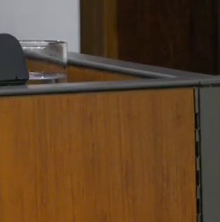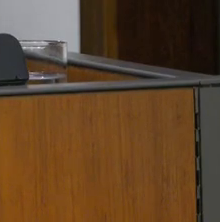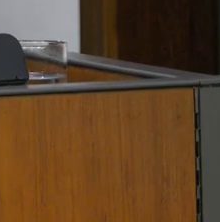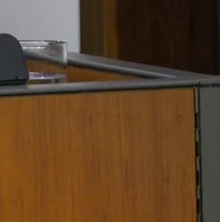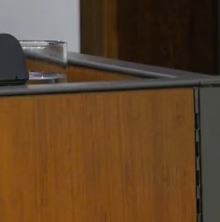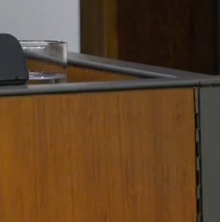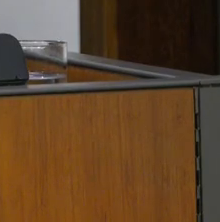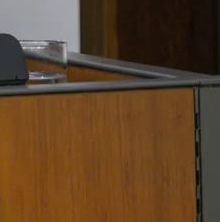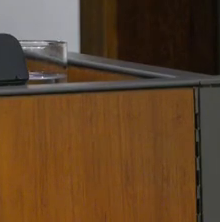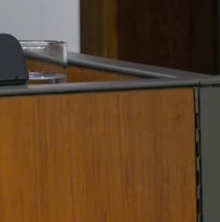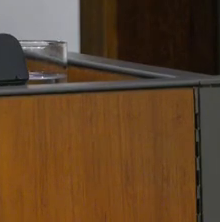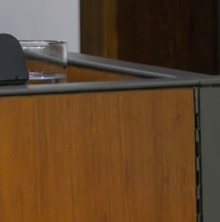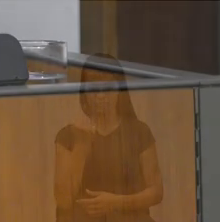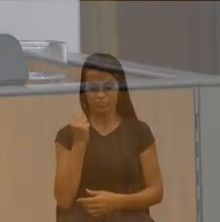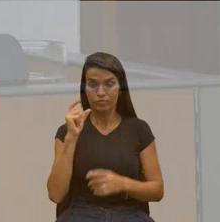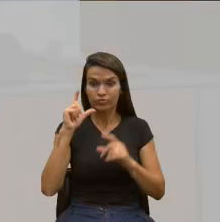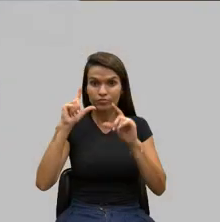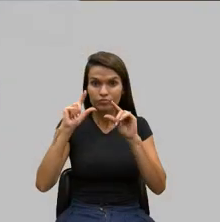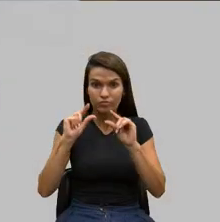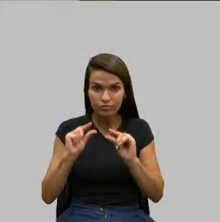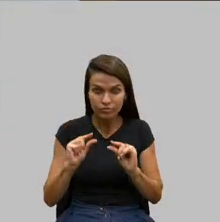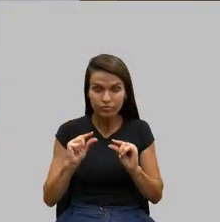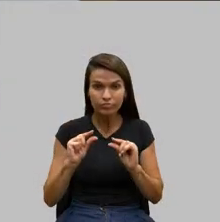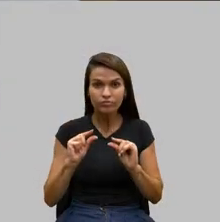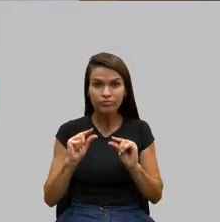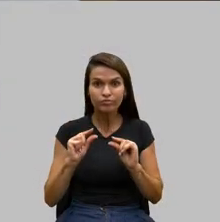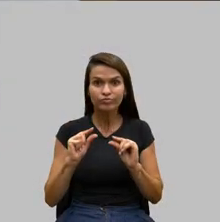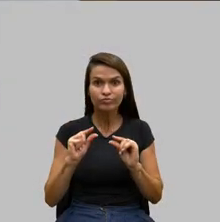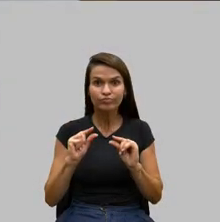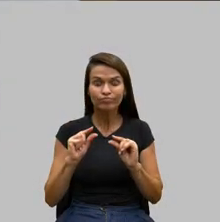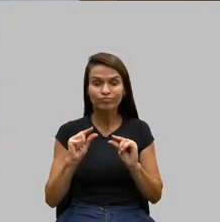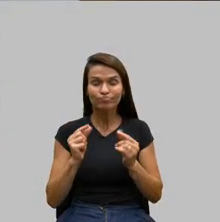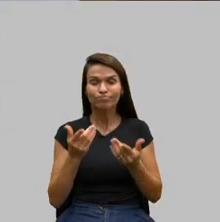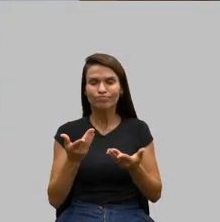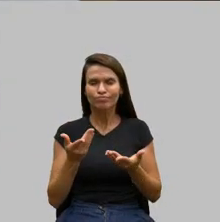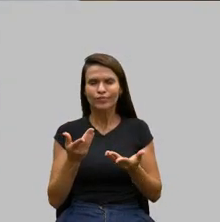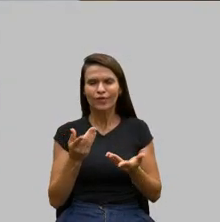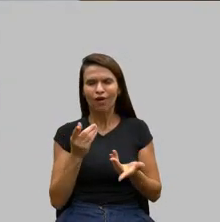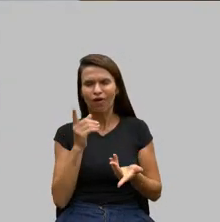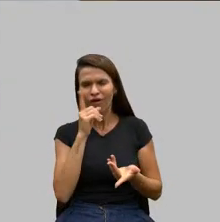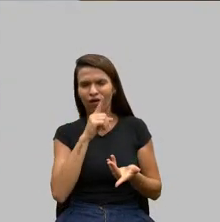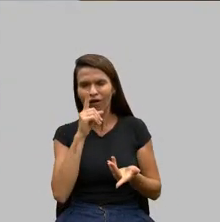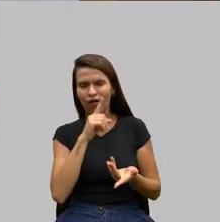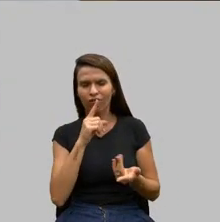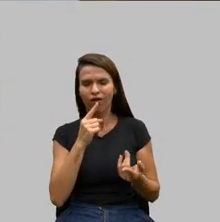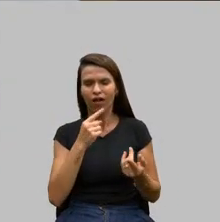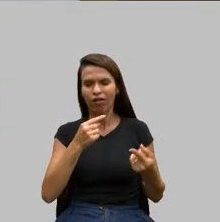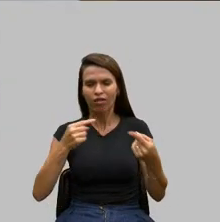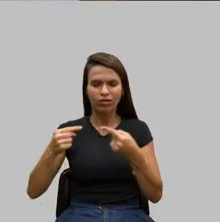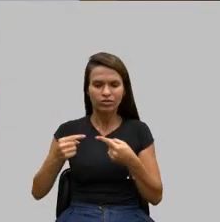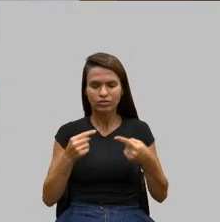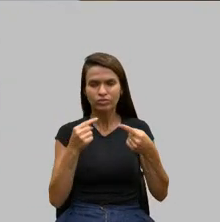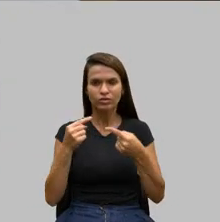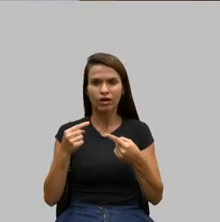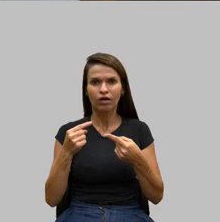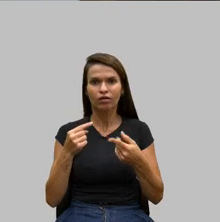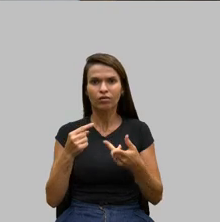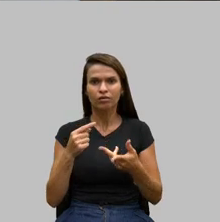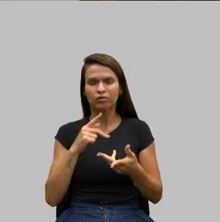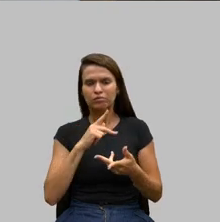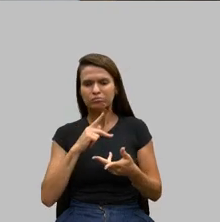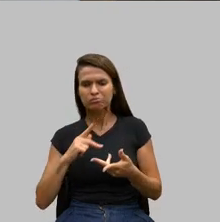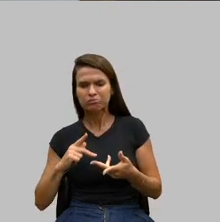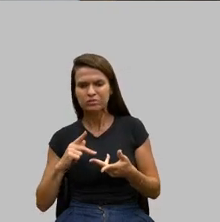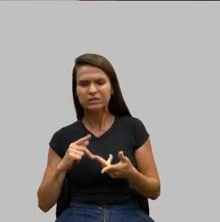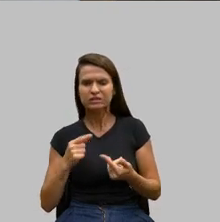reduzidos cada vez mais reduzidos com a falácia da discussão que a Previdência é deficitária